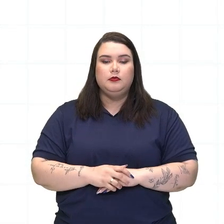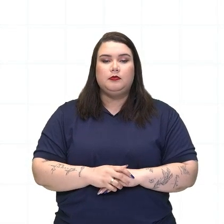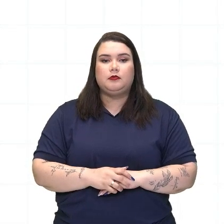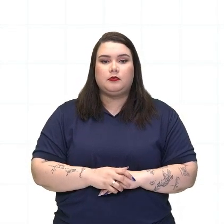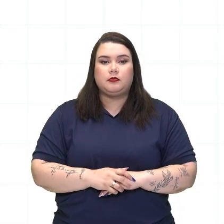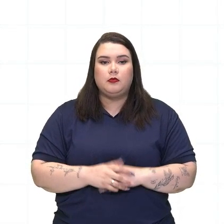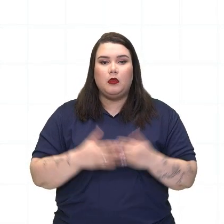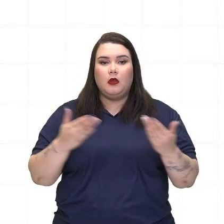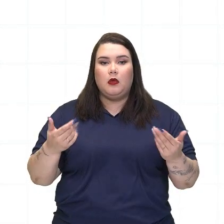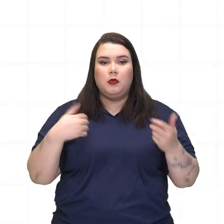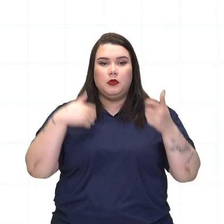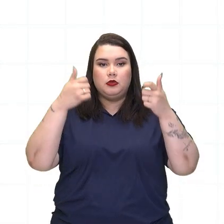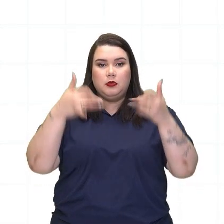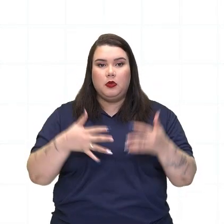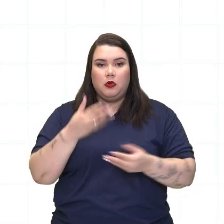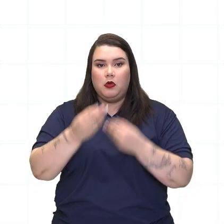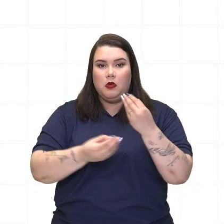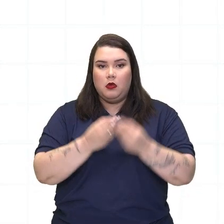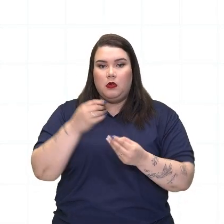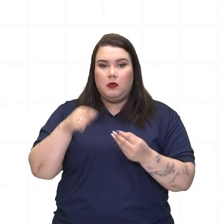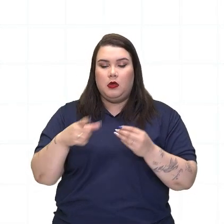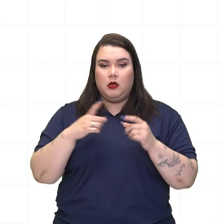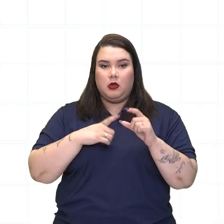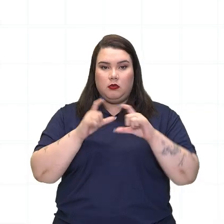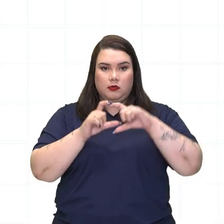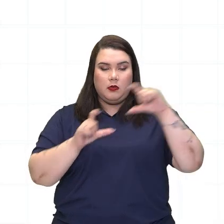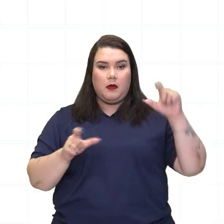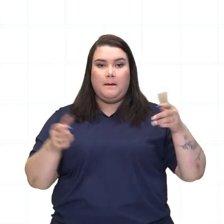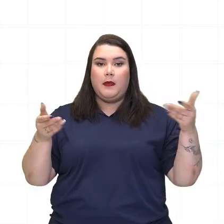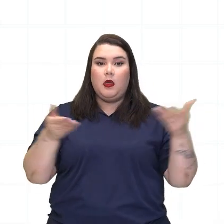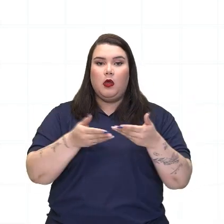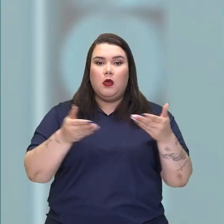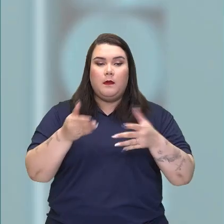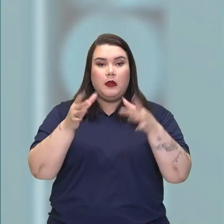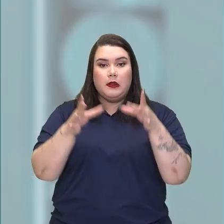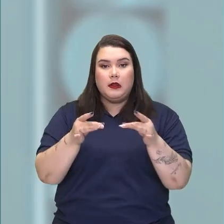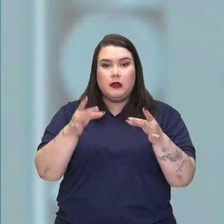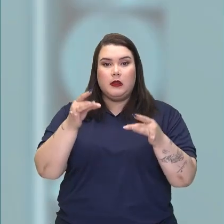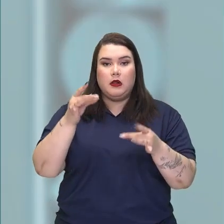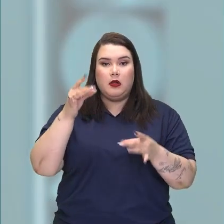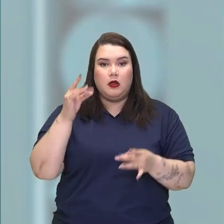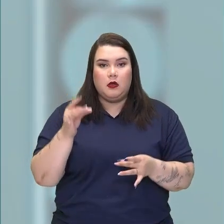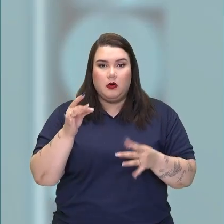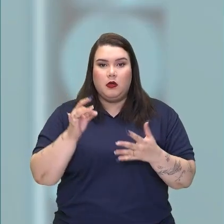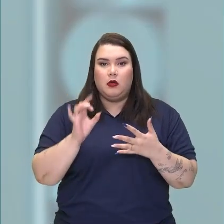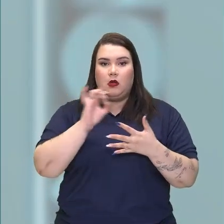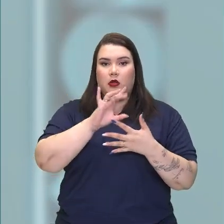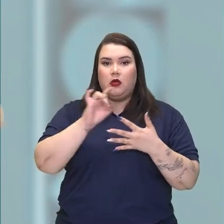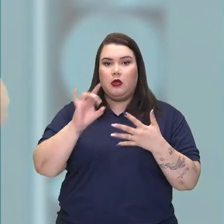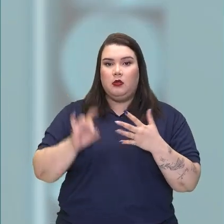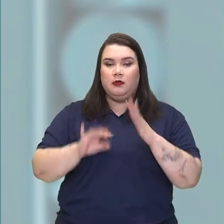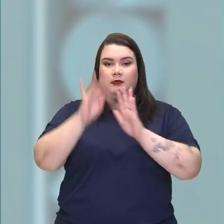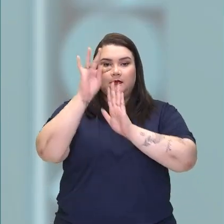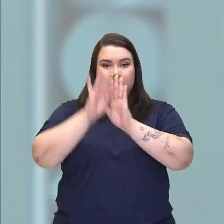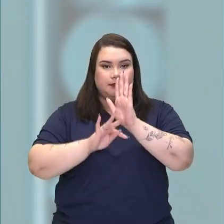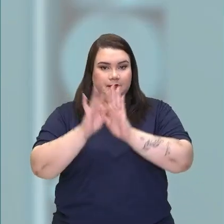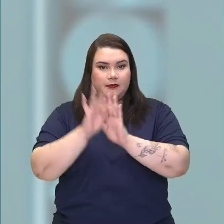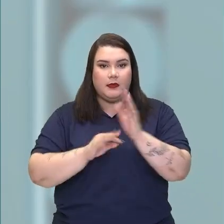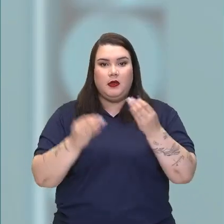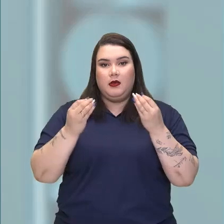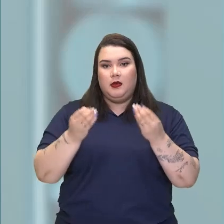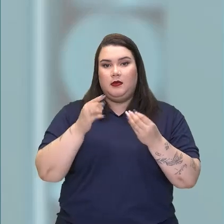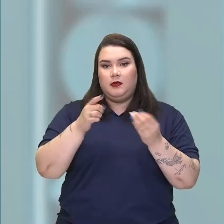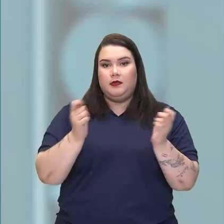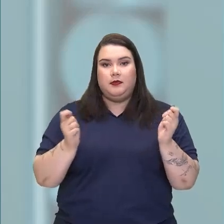vocês como funciona dentro da folha, mas agora a gente vai detalhar cada um desses textos motivadores para que, então,